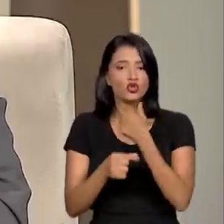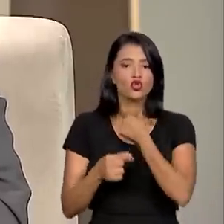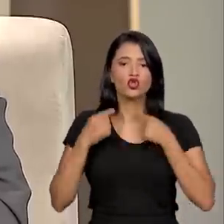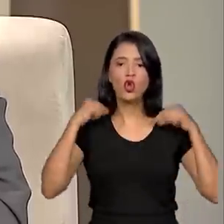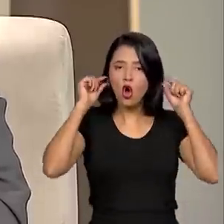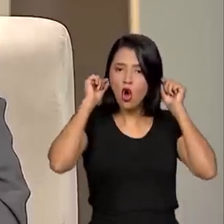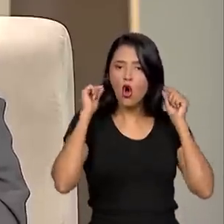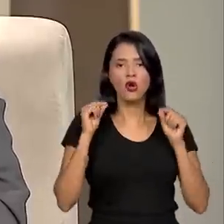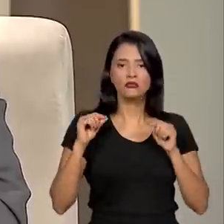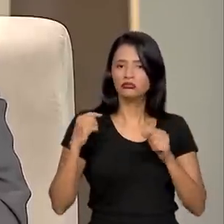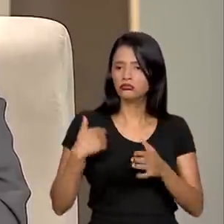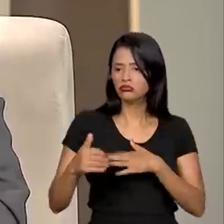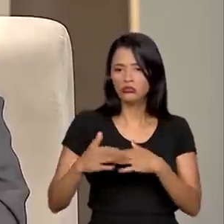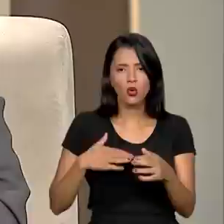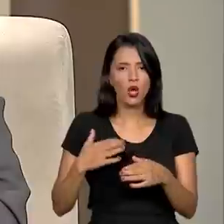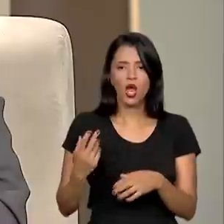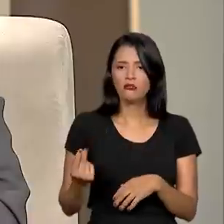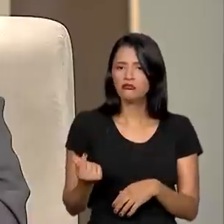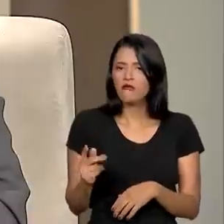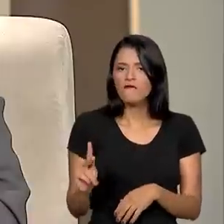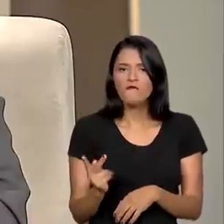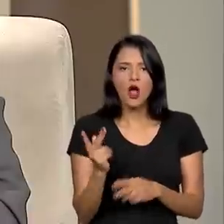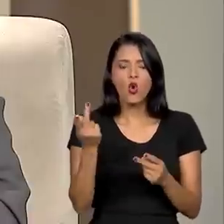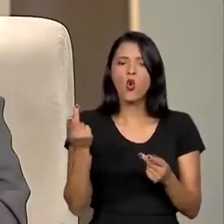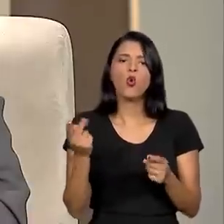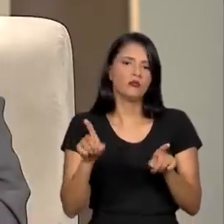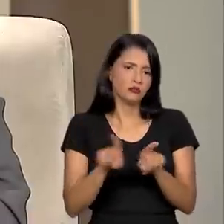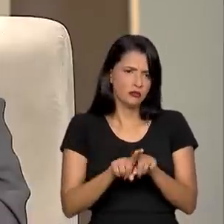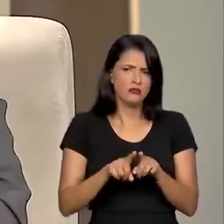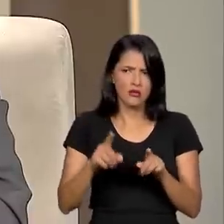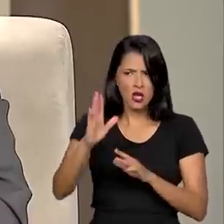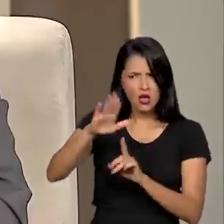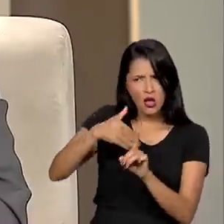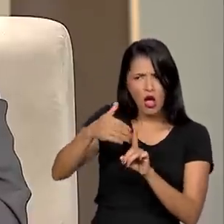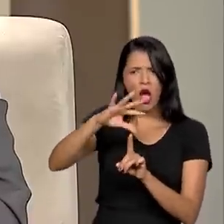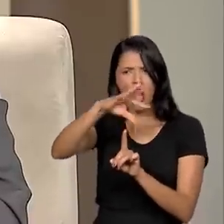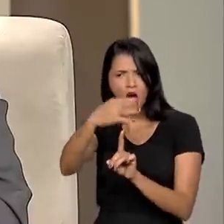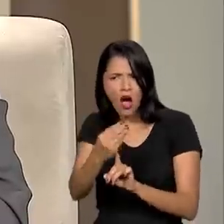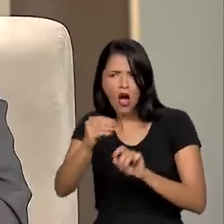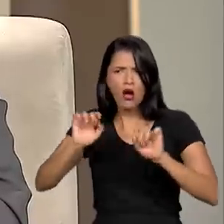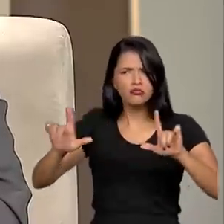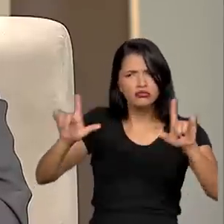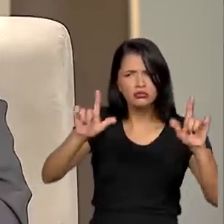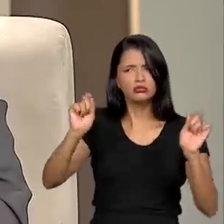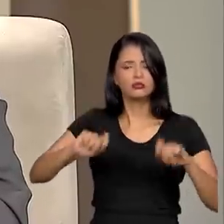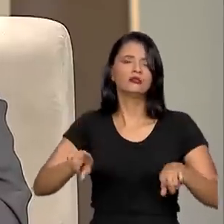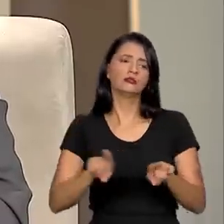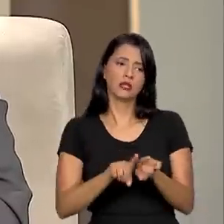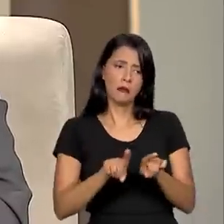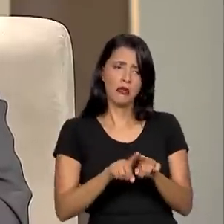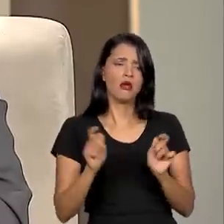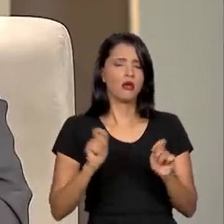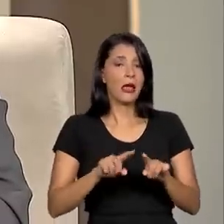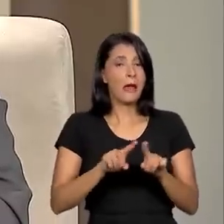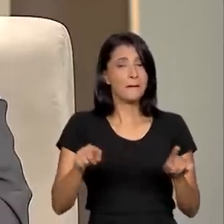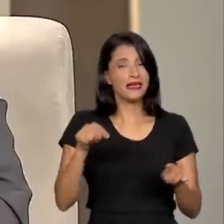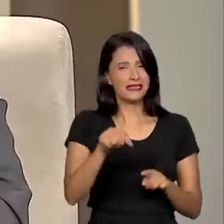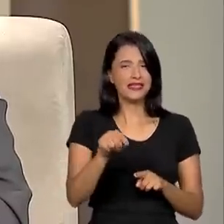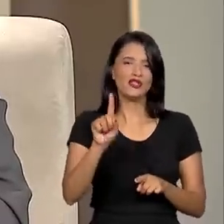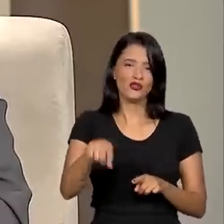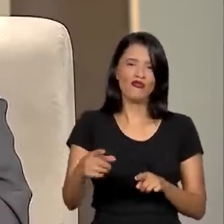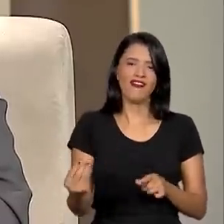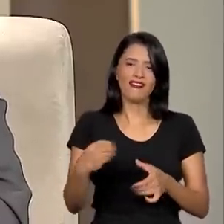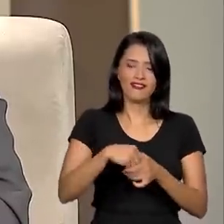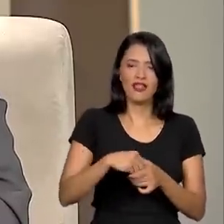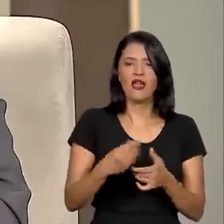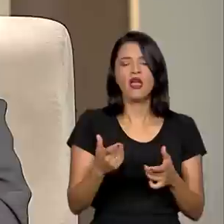de valor, ela pode ser doada. Obra de arte também. Agora, essa reserva de valor vai constituir um núcleo